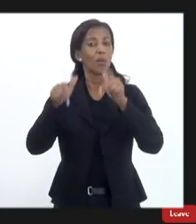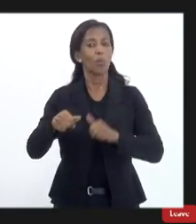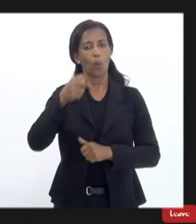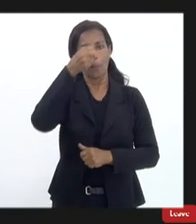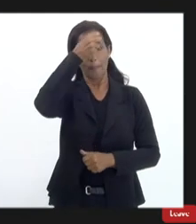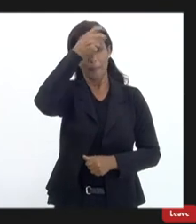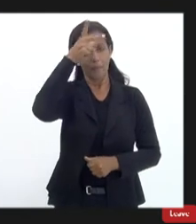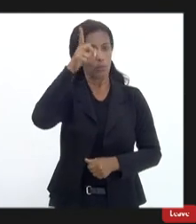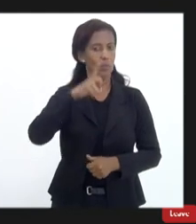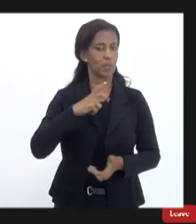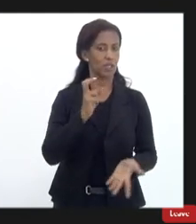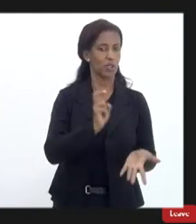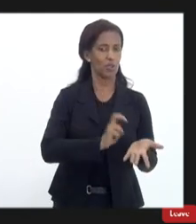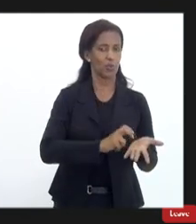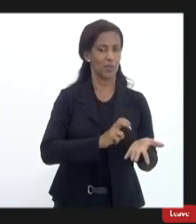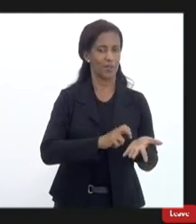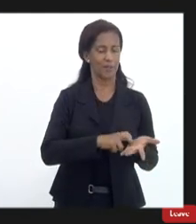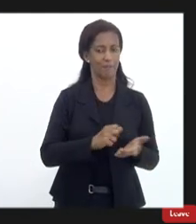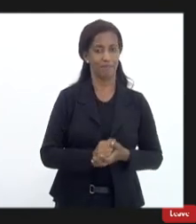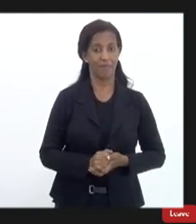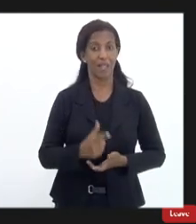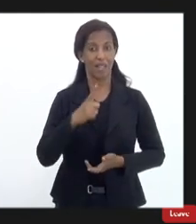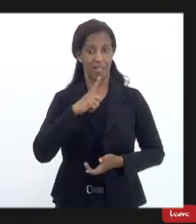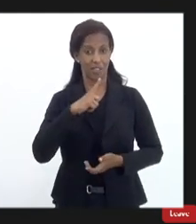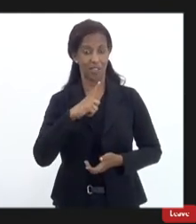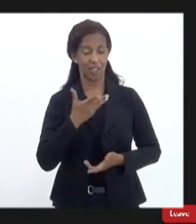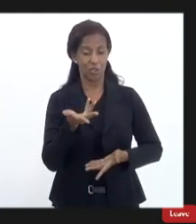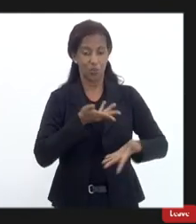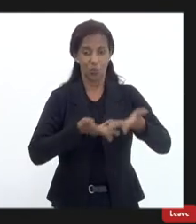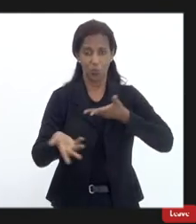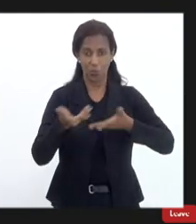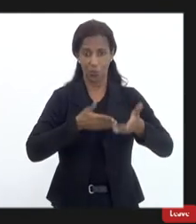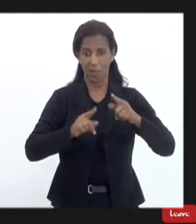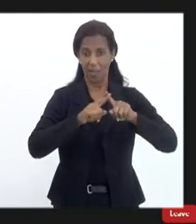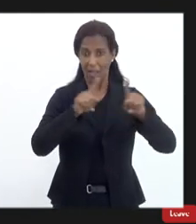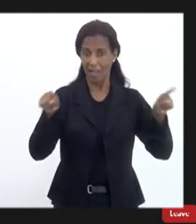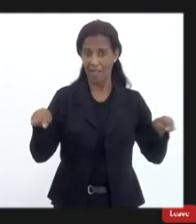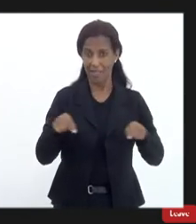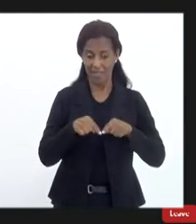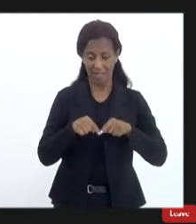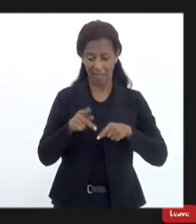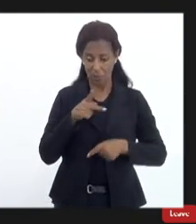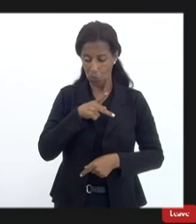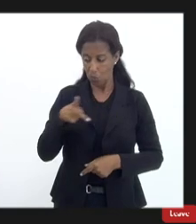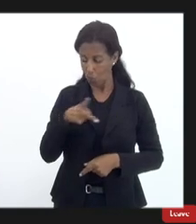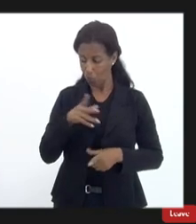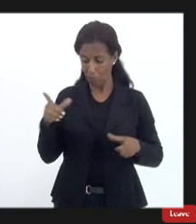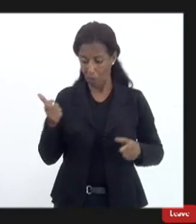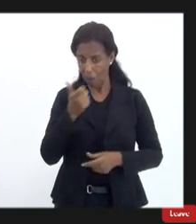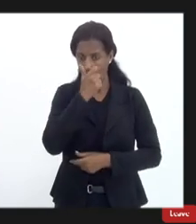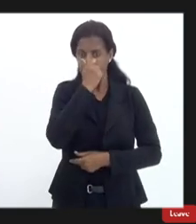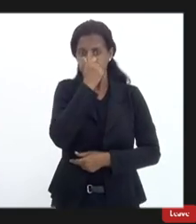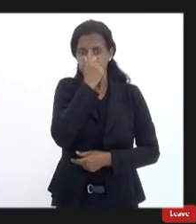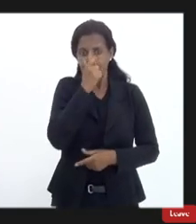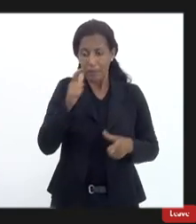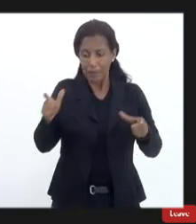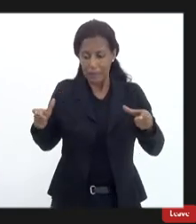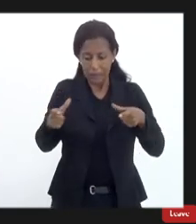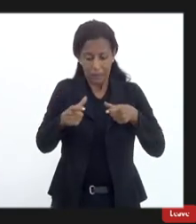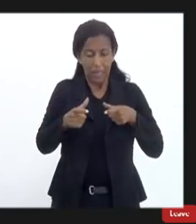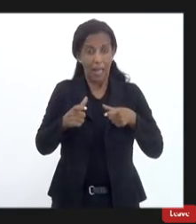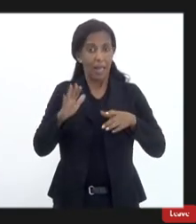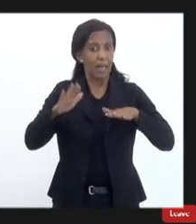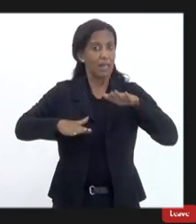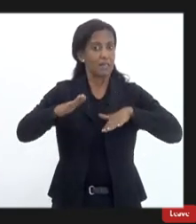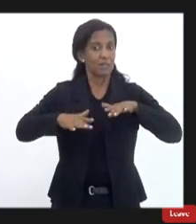tem. Então, por exemplo, a gente tem relatos em escolas compartilhadas que a sala de professores é uma sala muito pequena, muitas das vezes uma